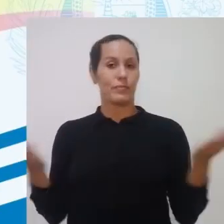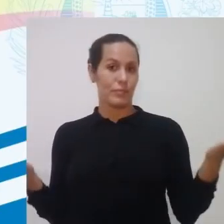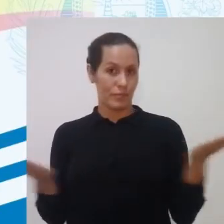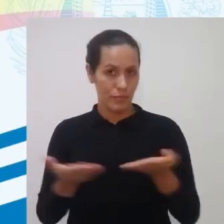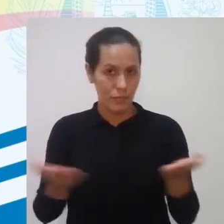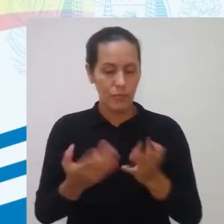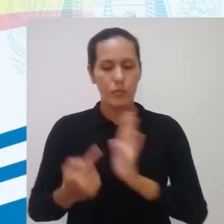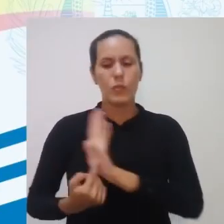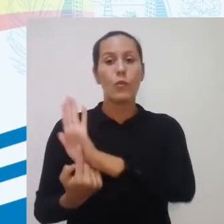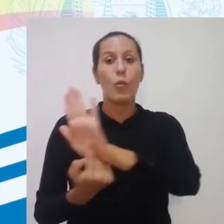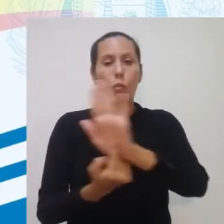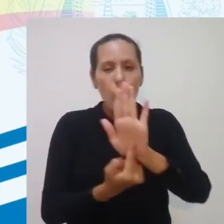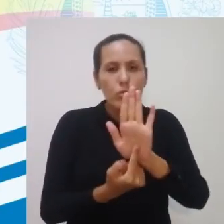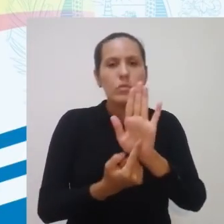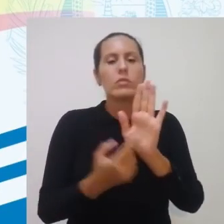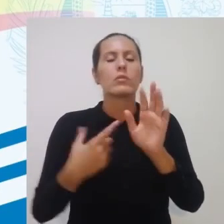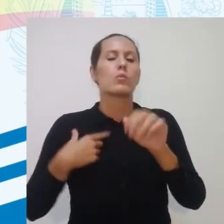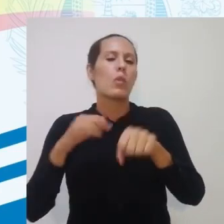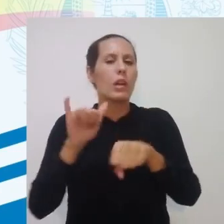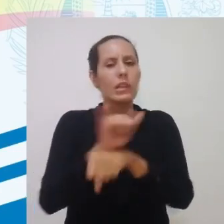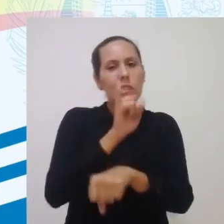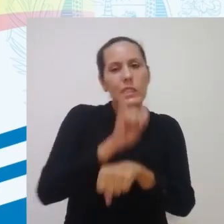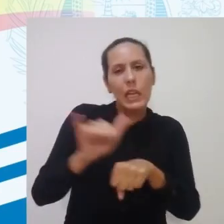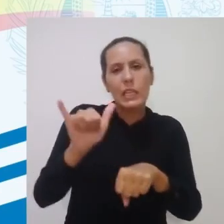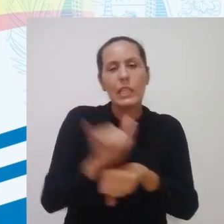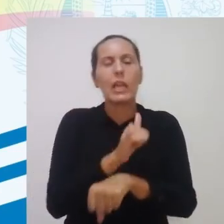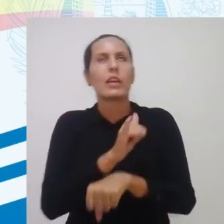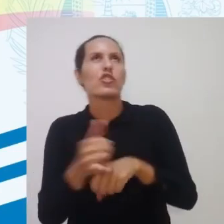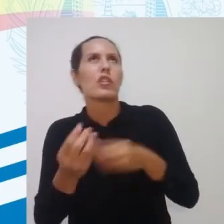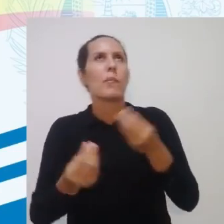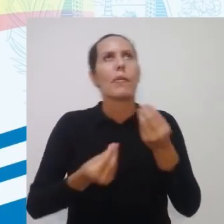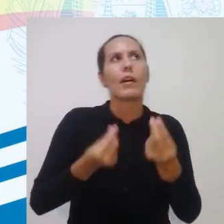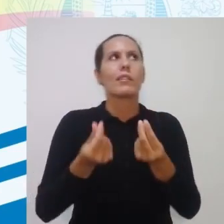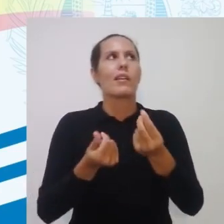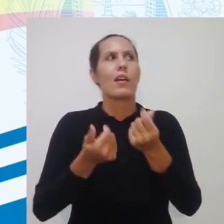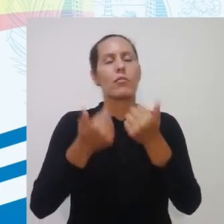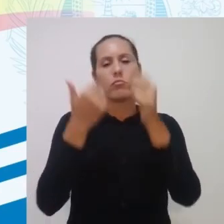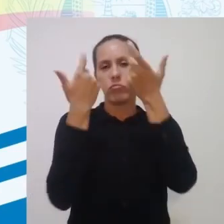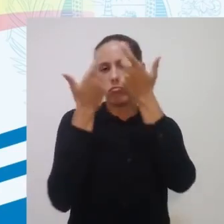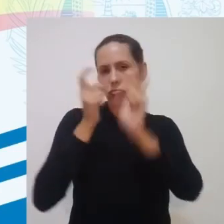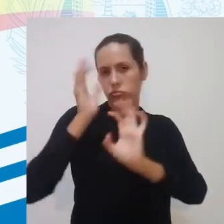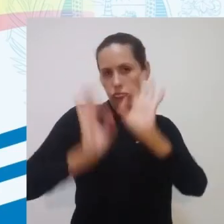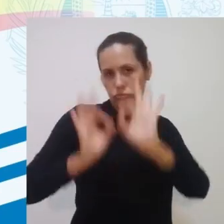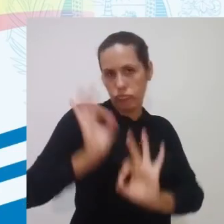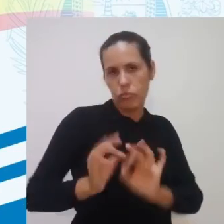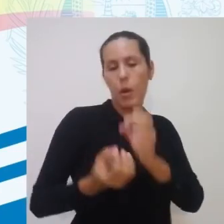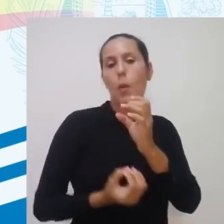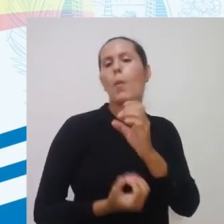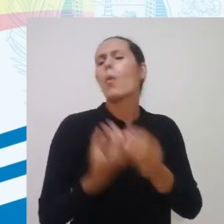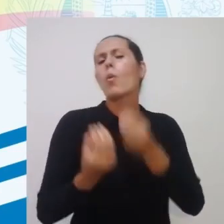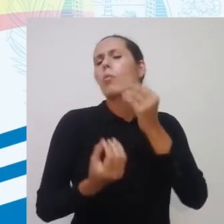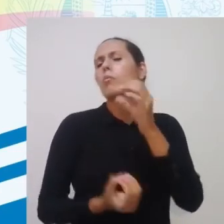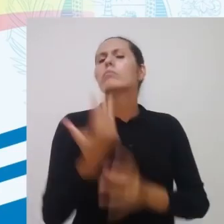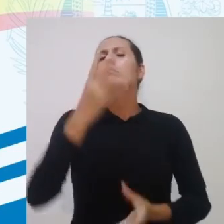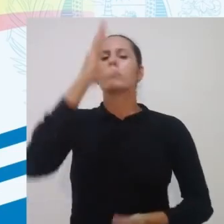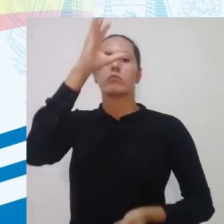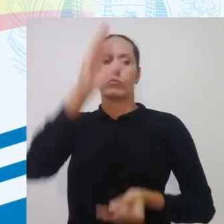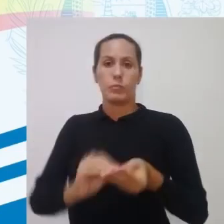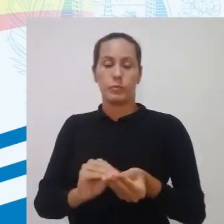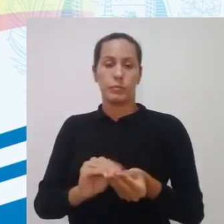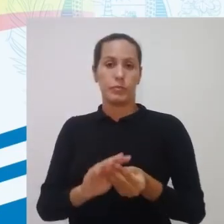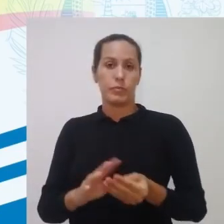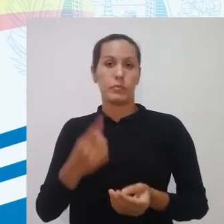E agora eu vou mostrar para vocês uma estratégia um pouco mais assim elaborada de como produzir um resumo,